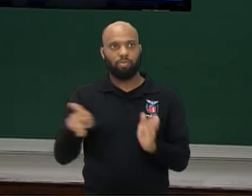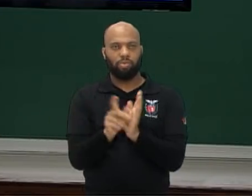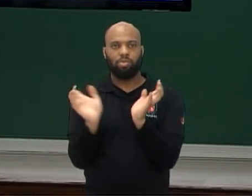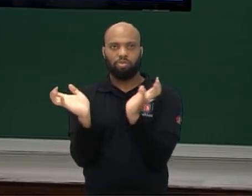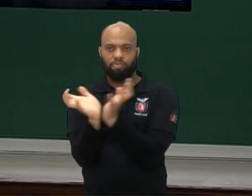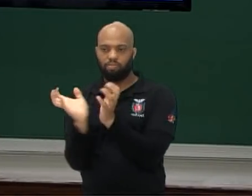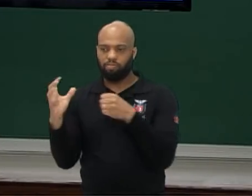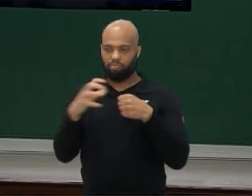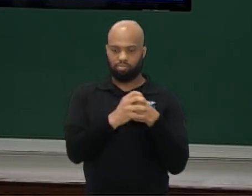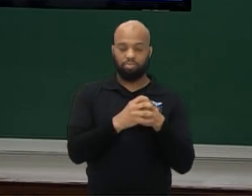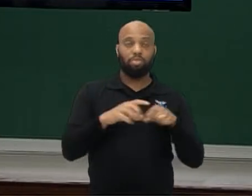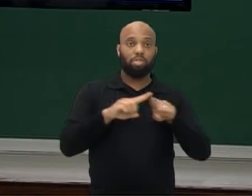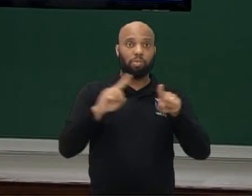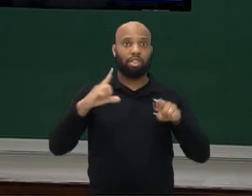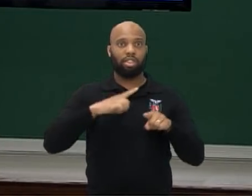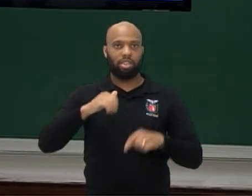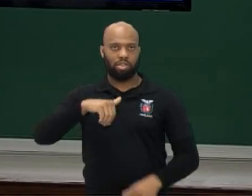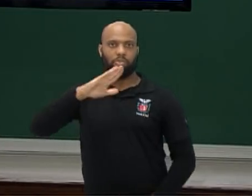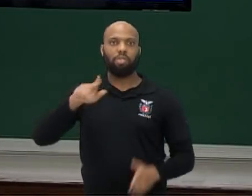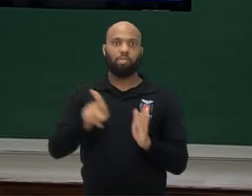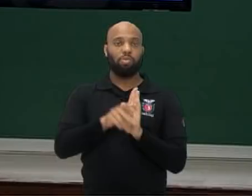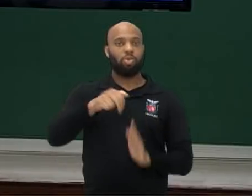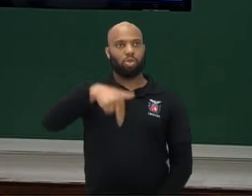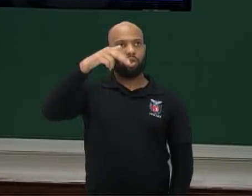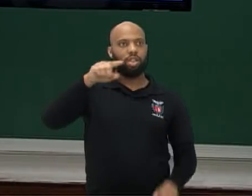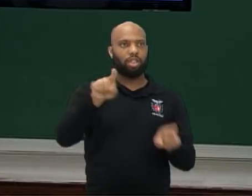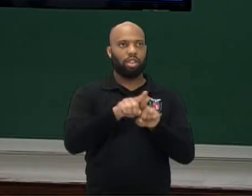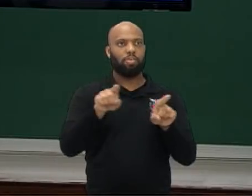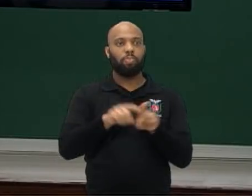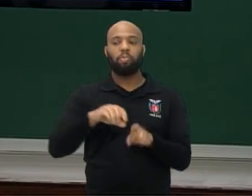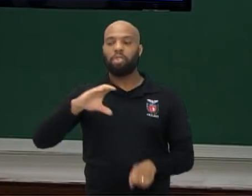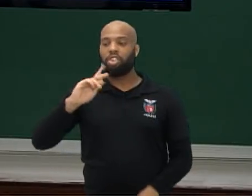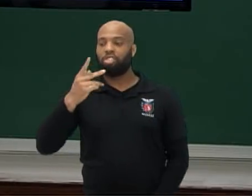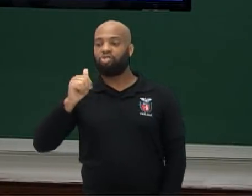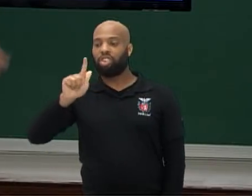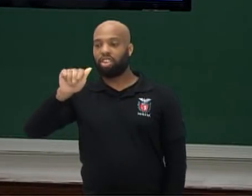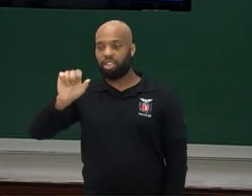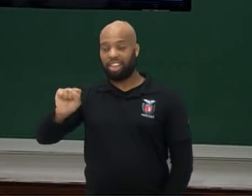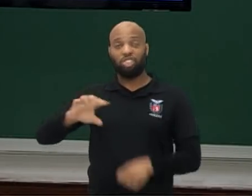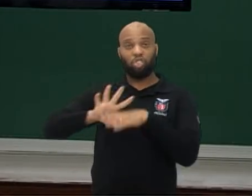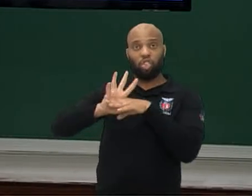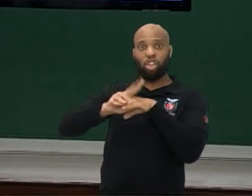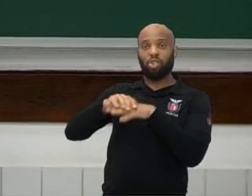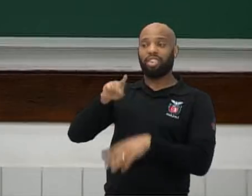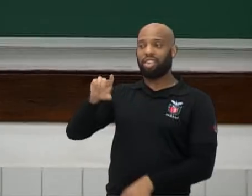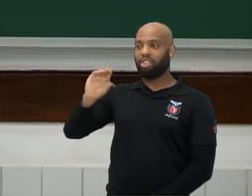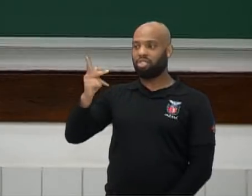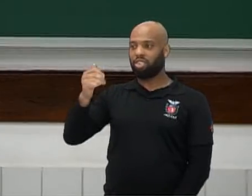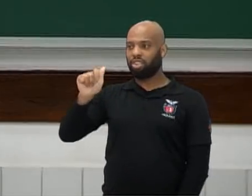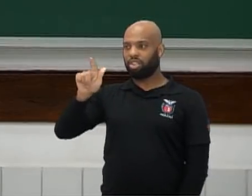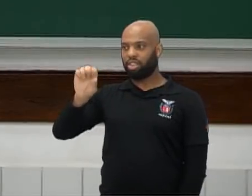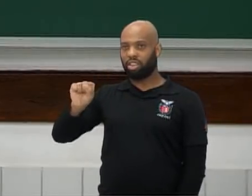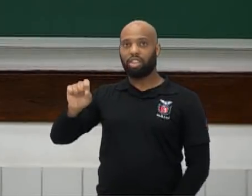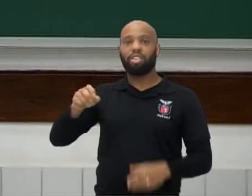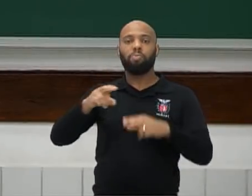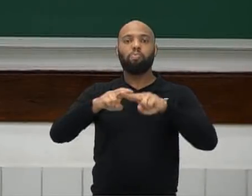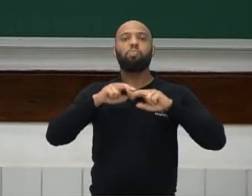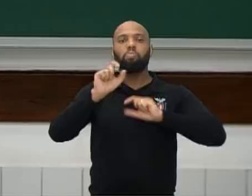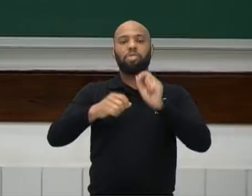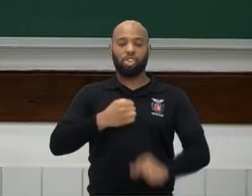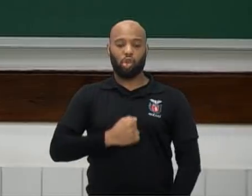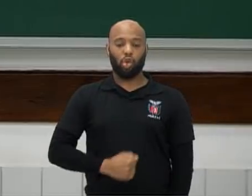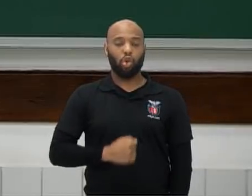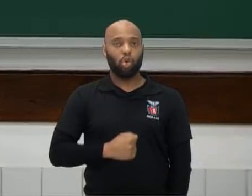também, mas são regiões que ocorrem mais no norte do nosso país também. E a doença de Chagas, que é causada pelas